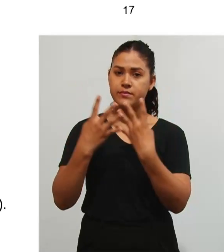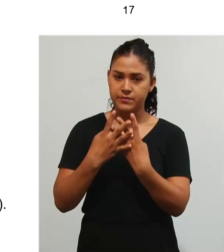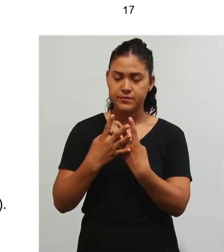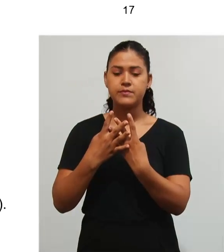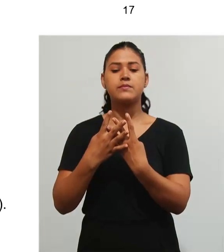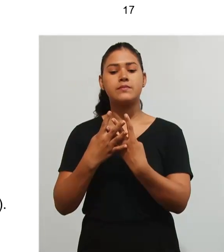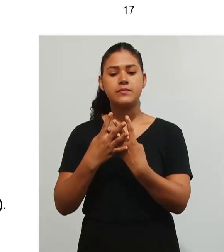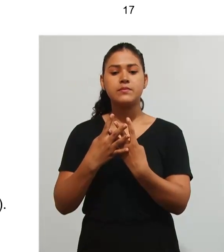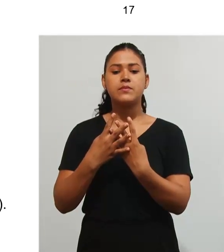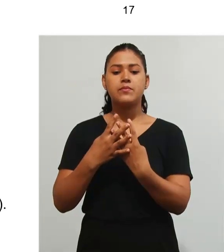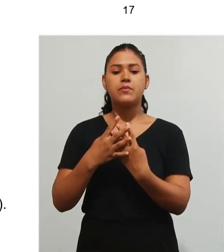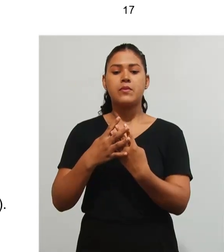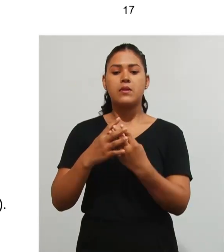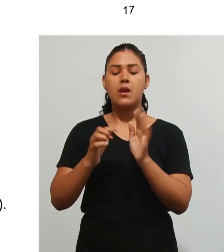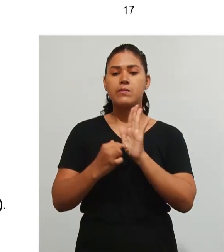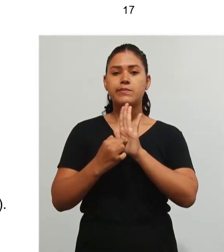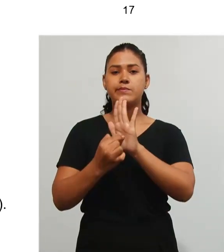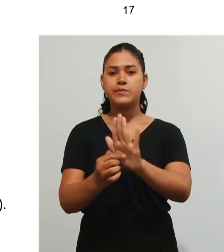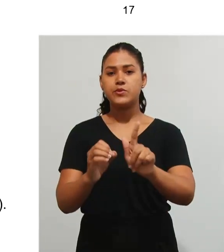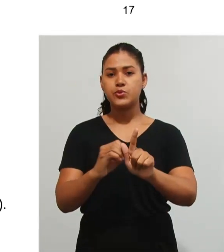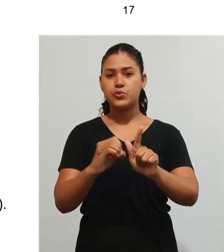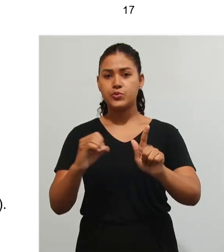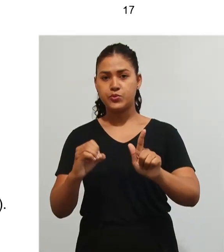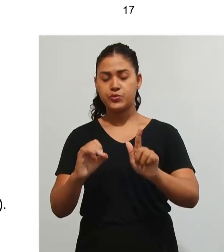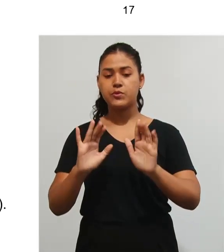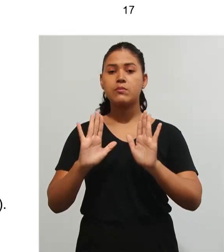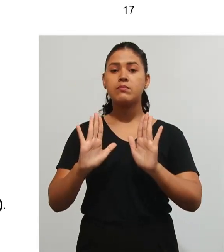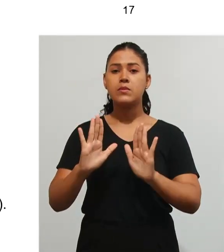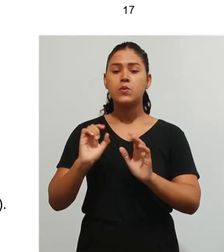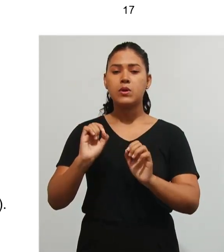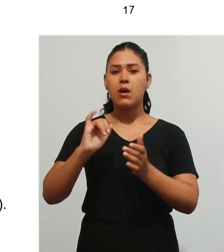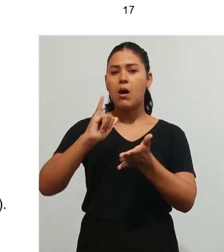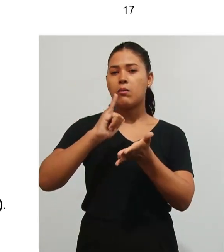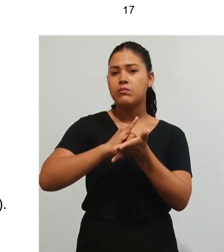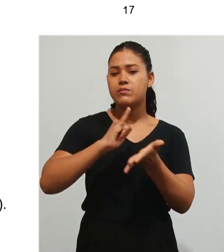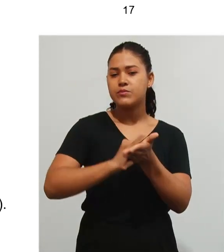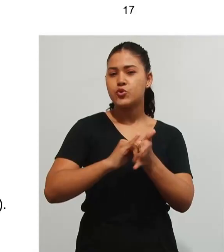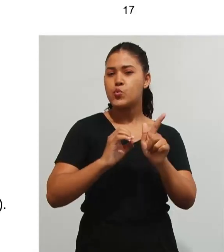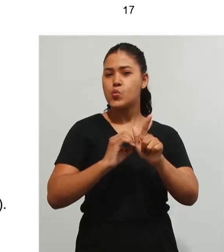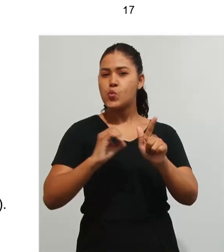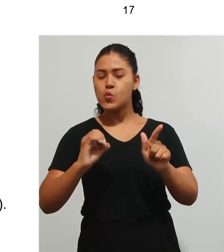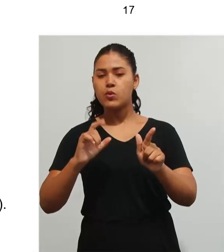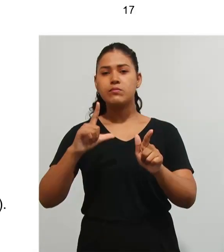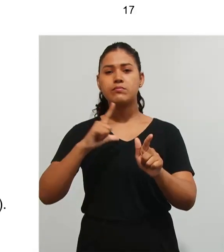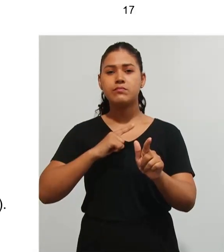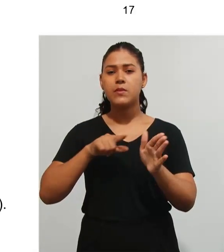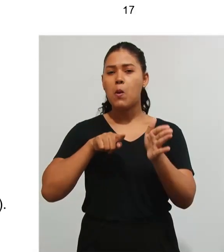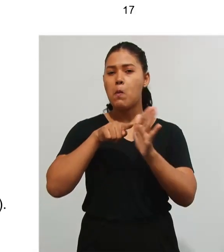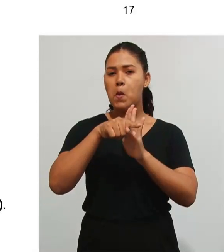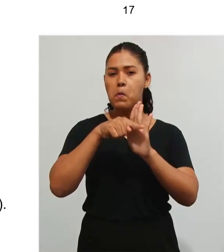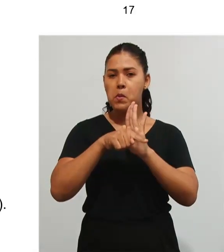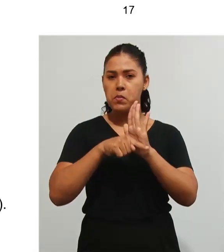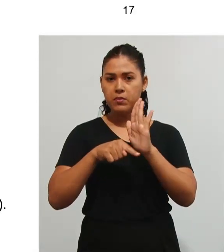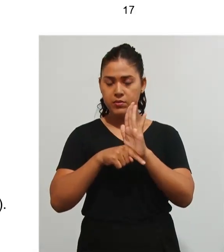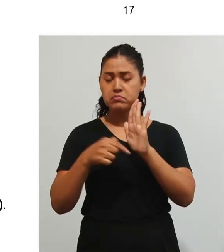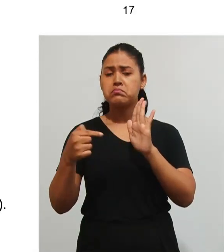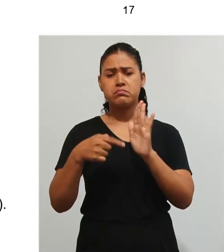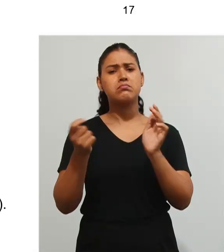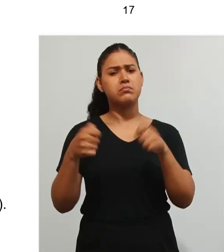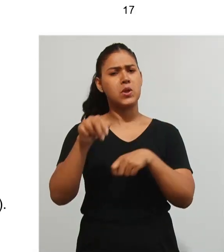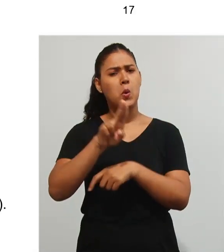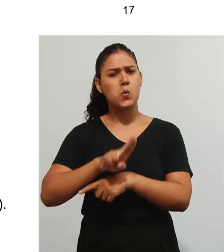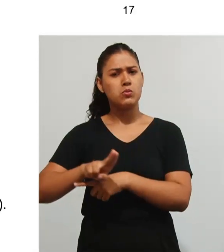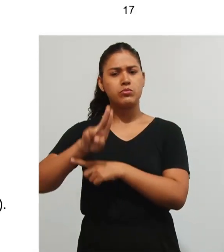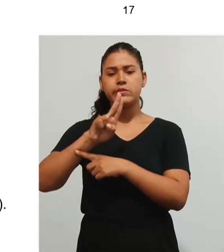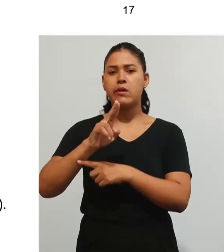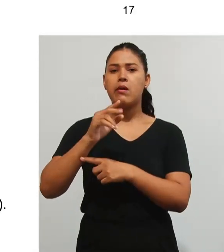e o Apresentações Google. Ainda em relação aos aplicativos Google, nós temos os formulários, muito bem utilizados aí